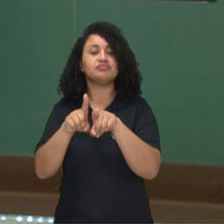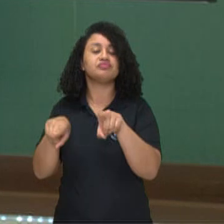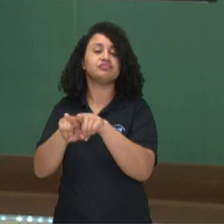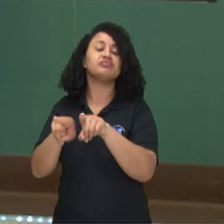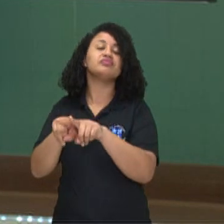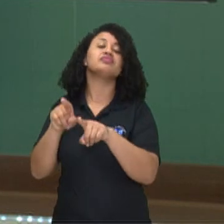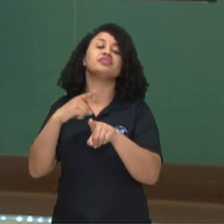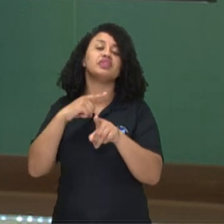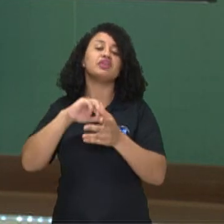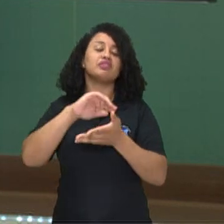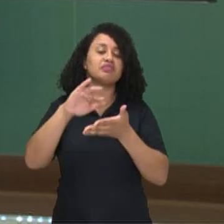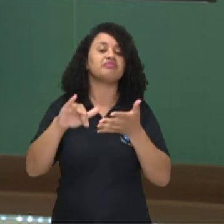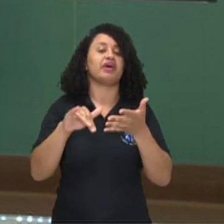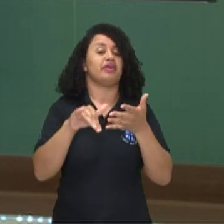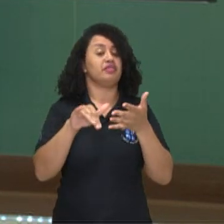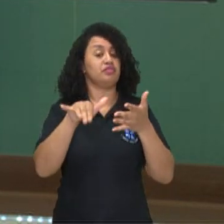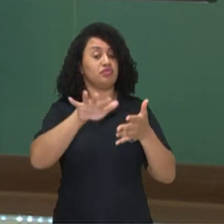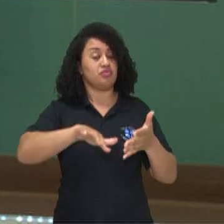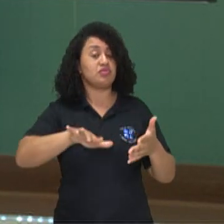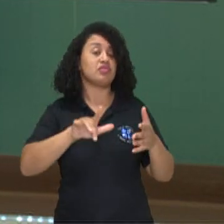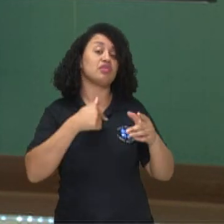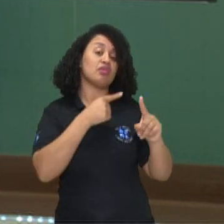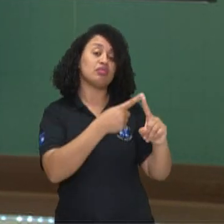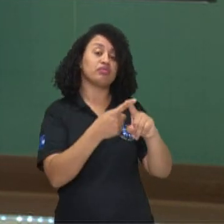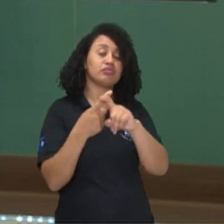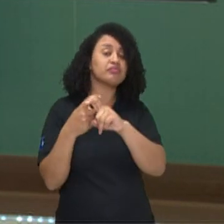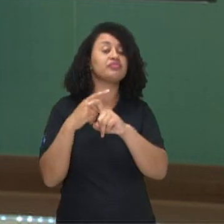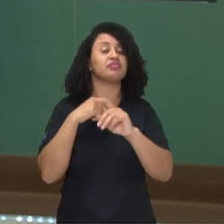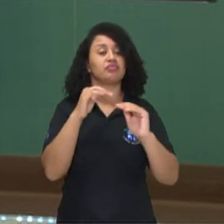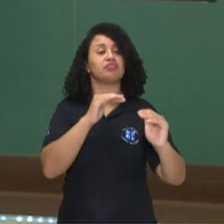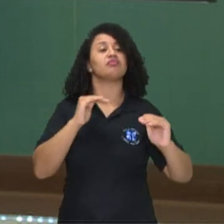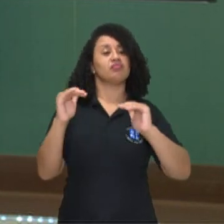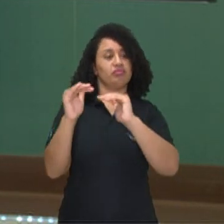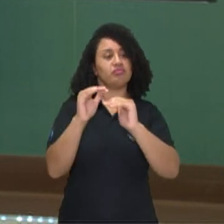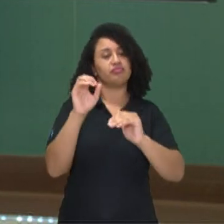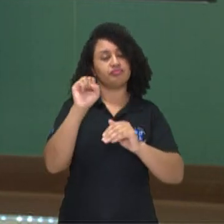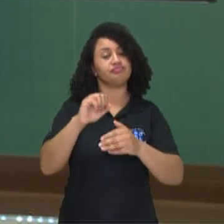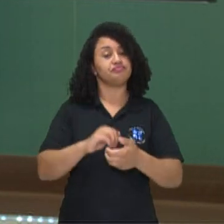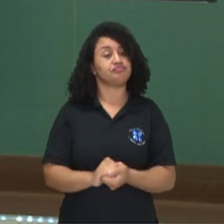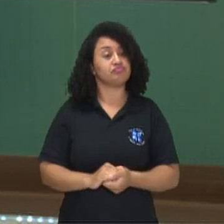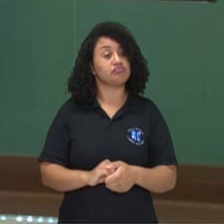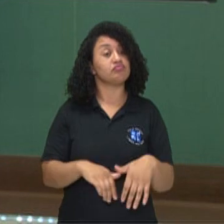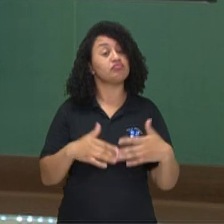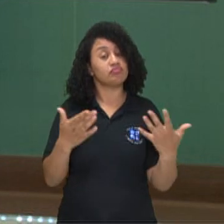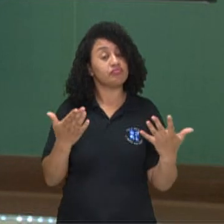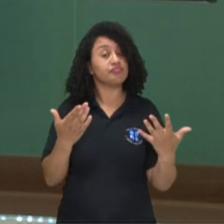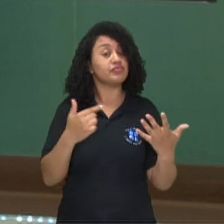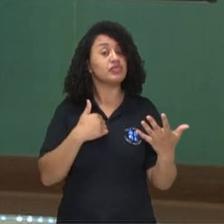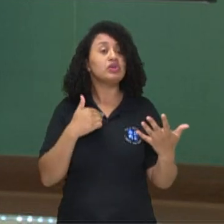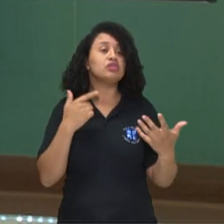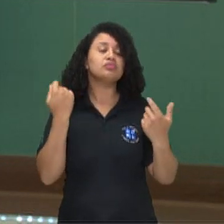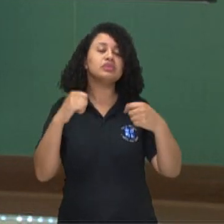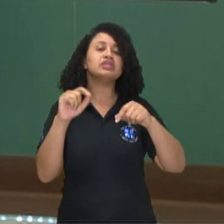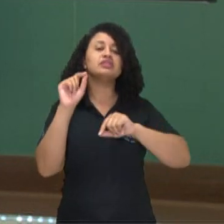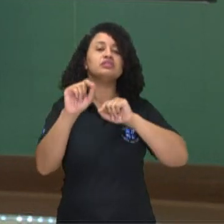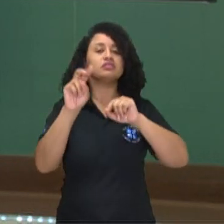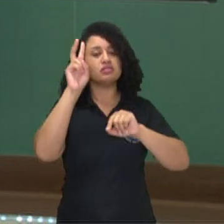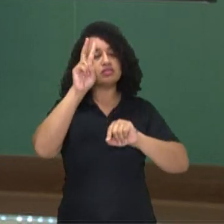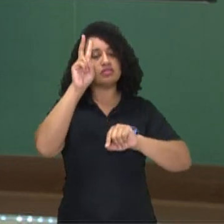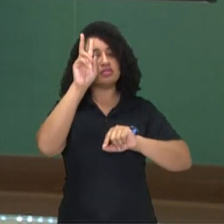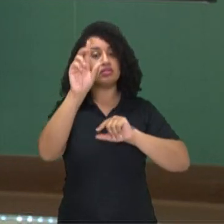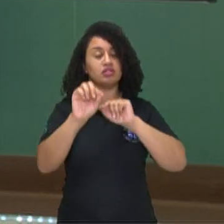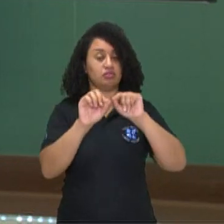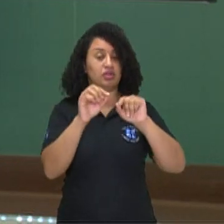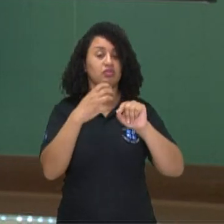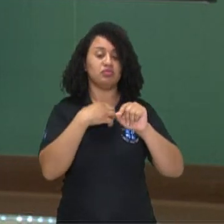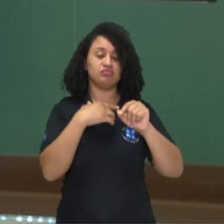existem várias situações onde a multiplicação ela tem um padrão, sim. Olha lá, ó. E eu preciso lembrar, muito